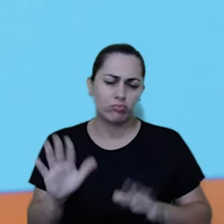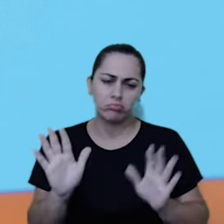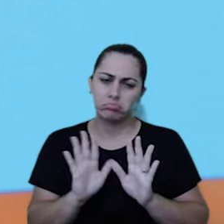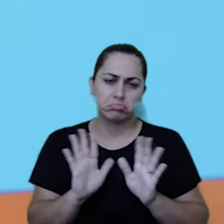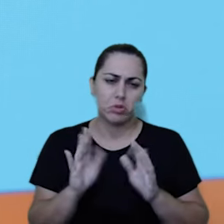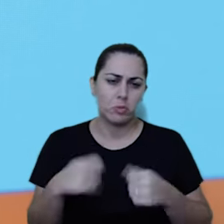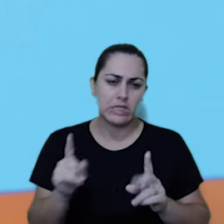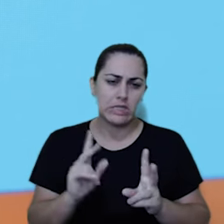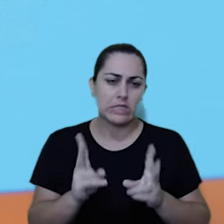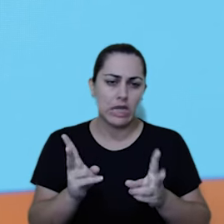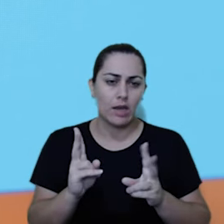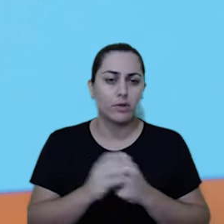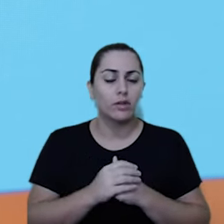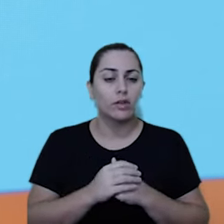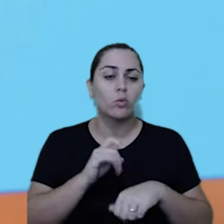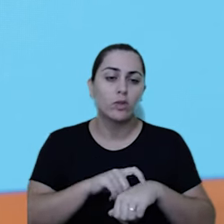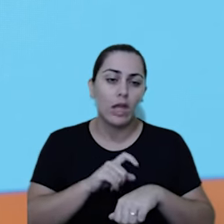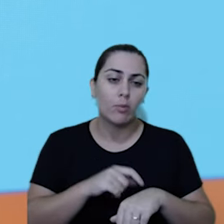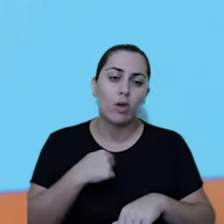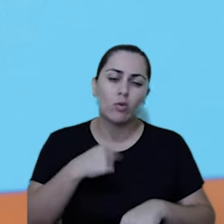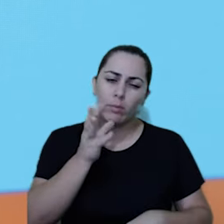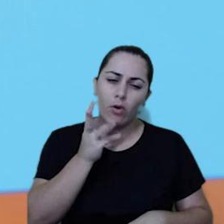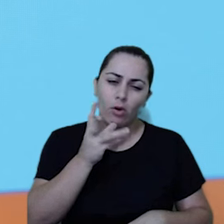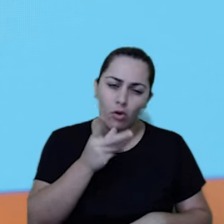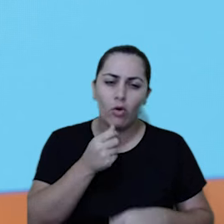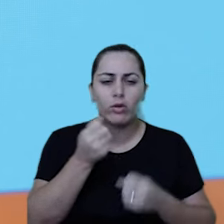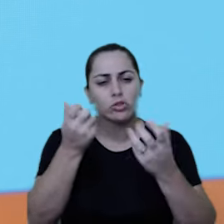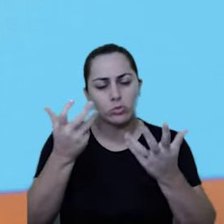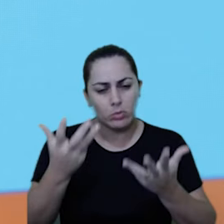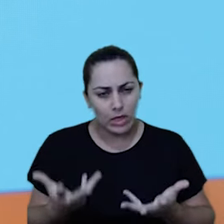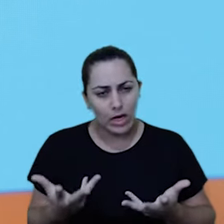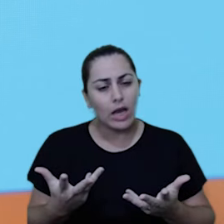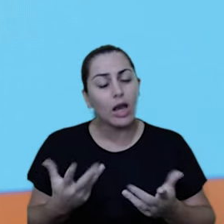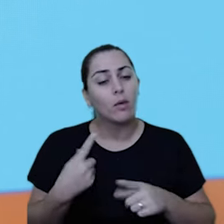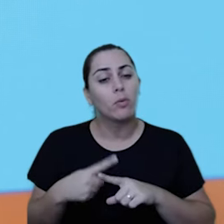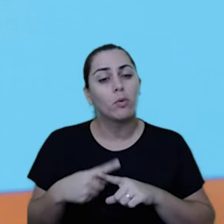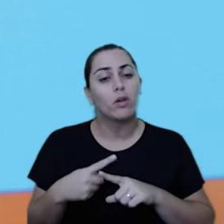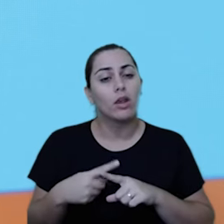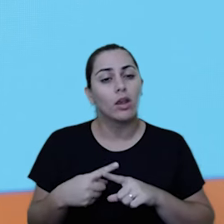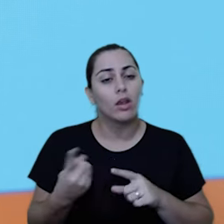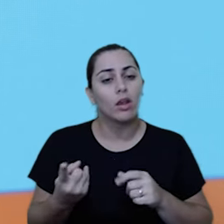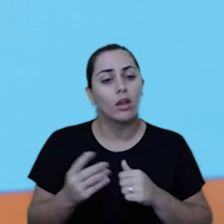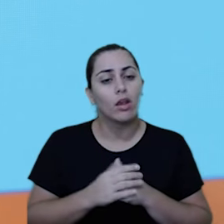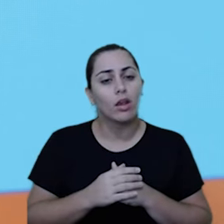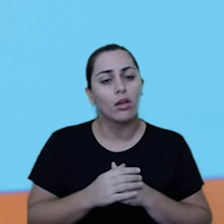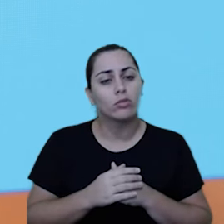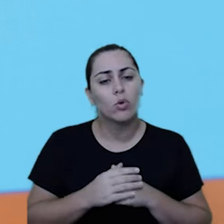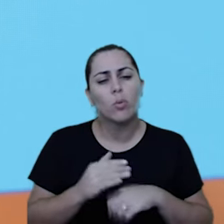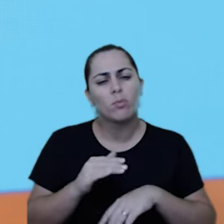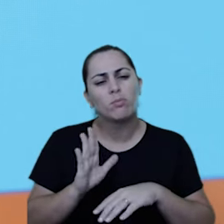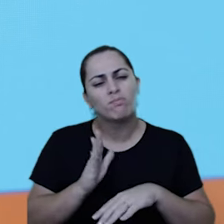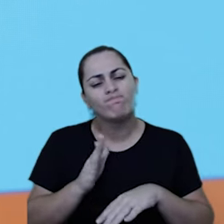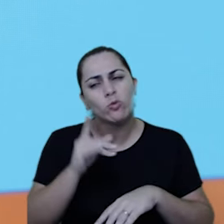isso aqui né o tempo que eu tô aqui demorando falando sobre ela é baseado no quê no que é o dia é o